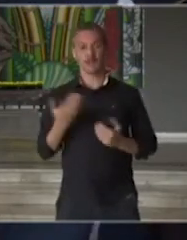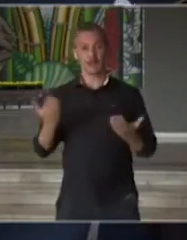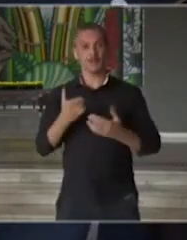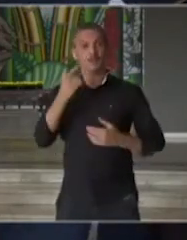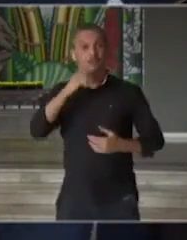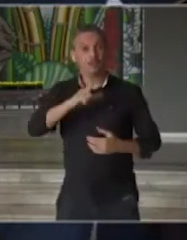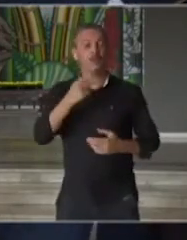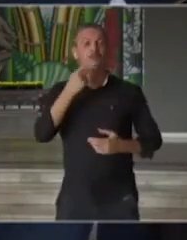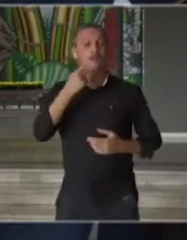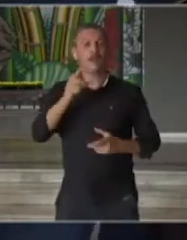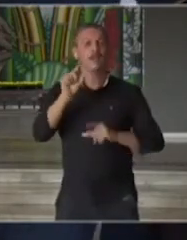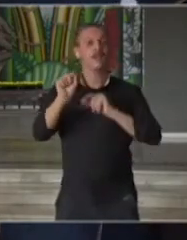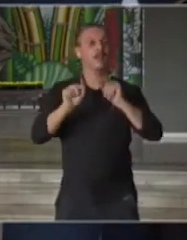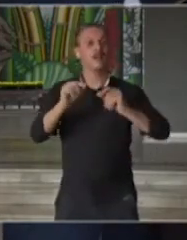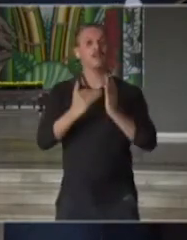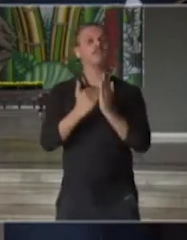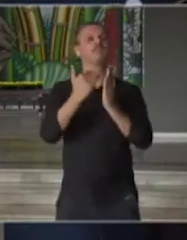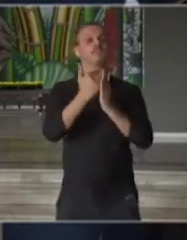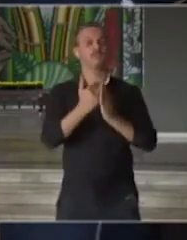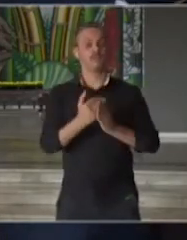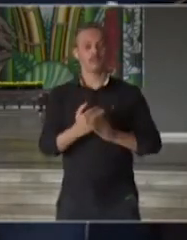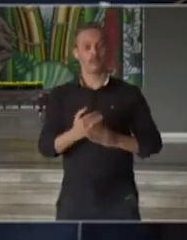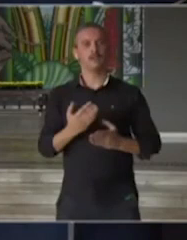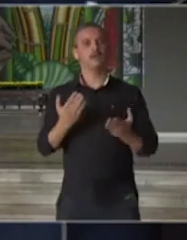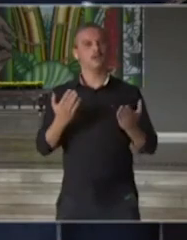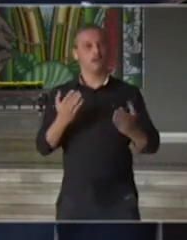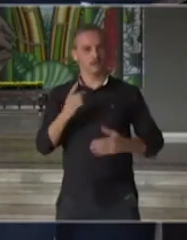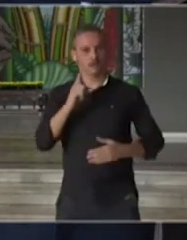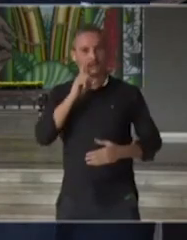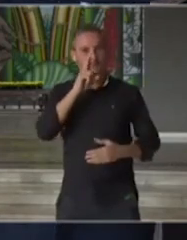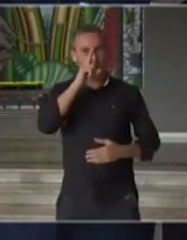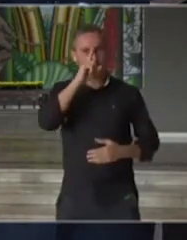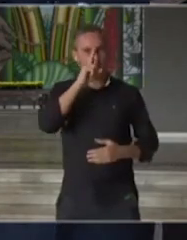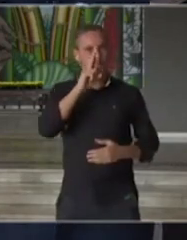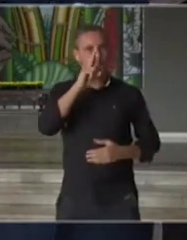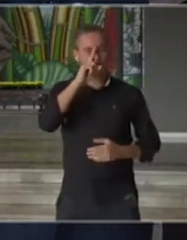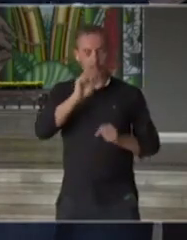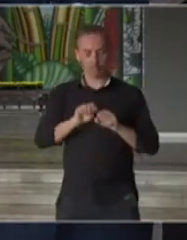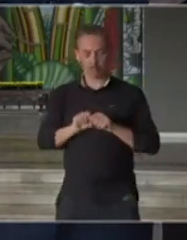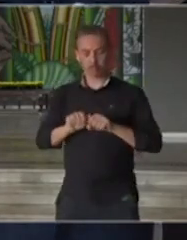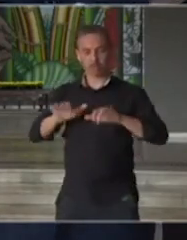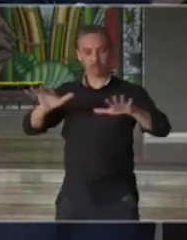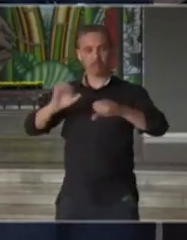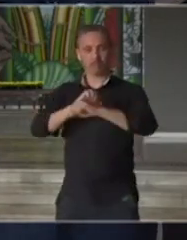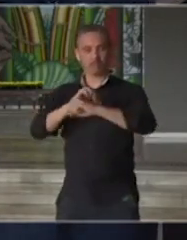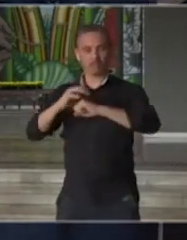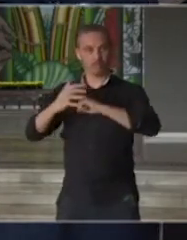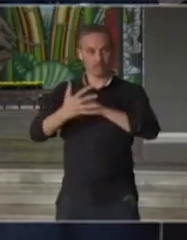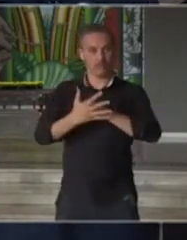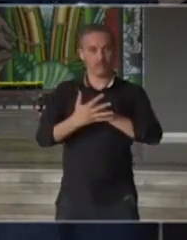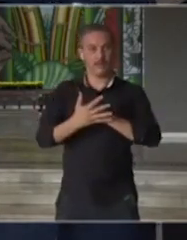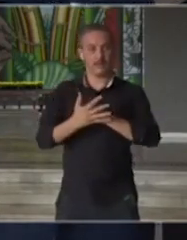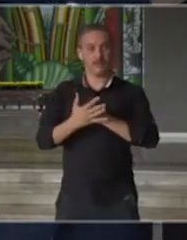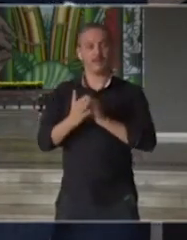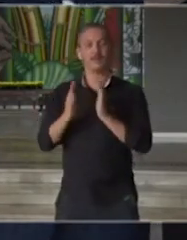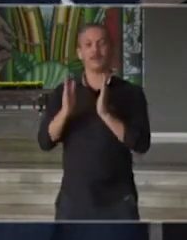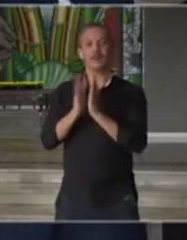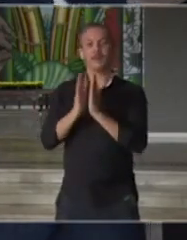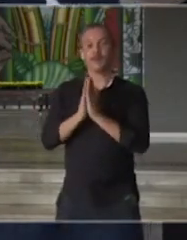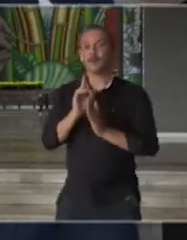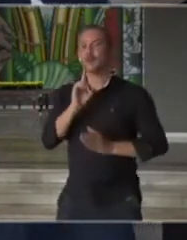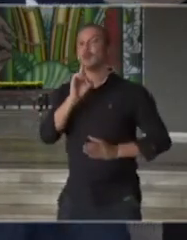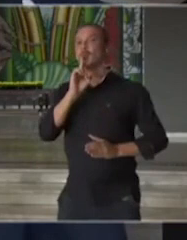ambientes públicos, tanto internos quanto externos. É obrigatório o uso de máscara. Terão restrições completas, serviços